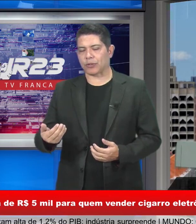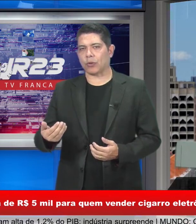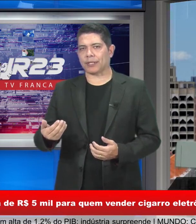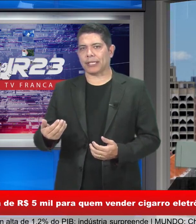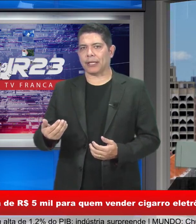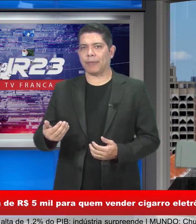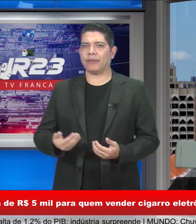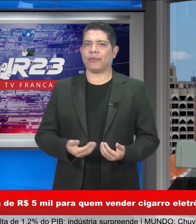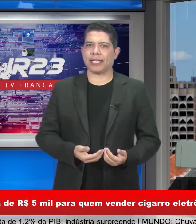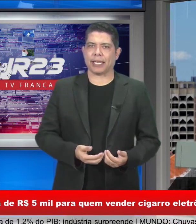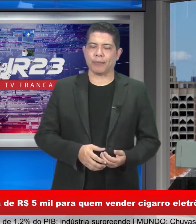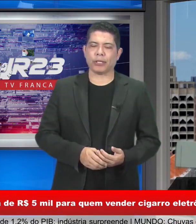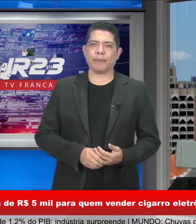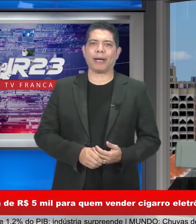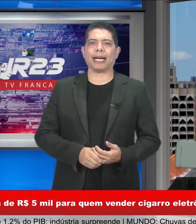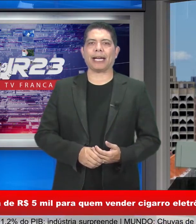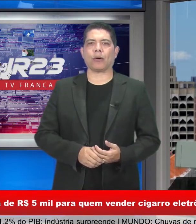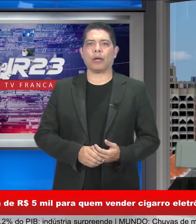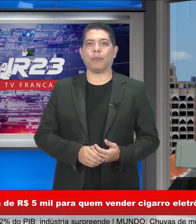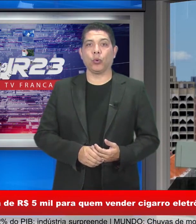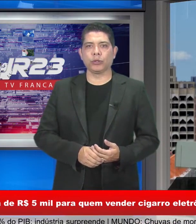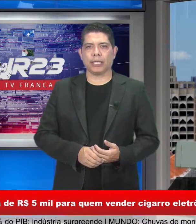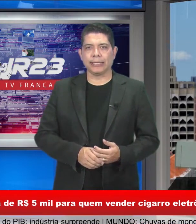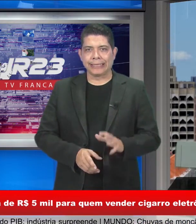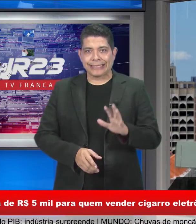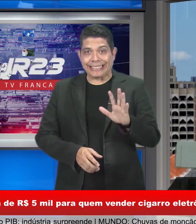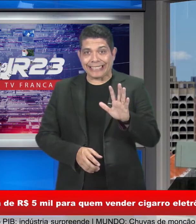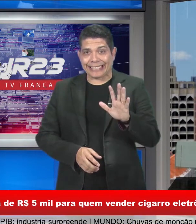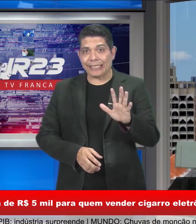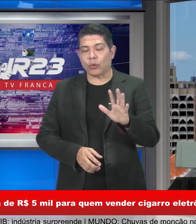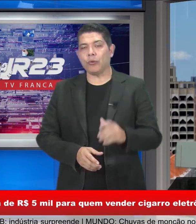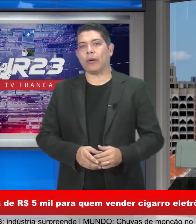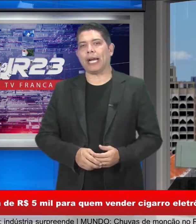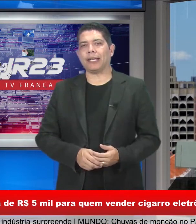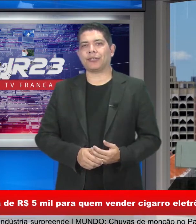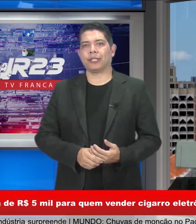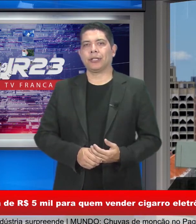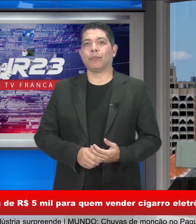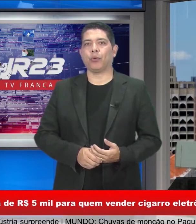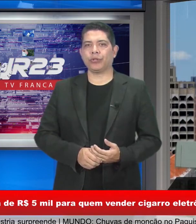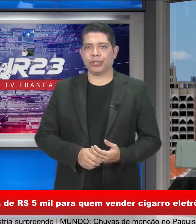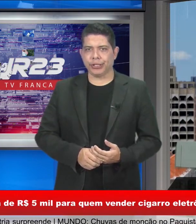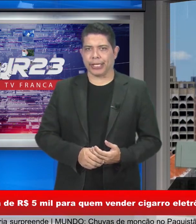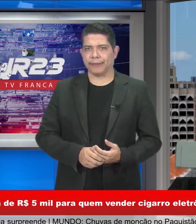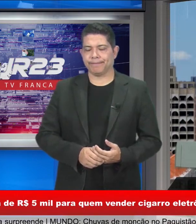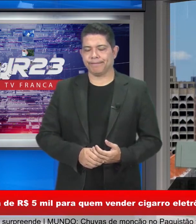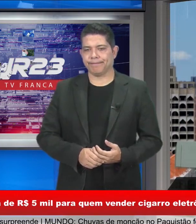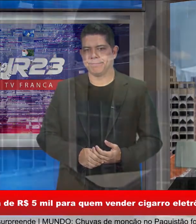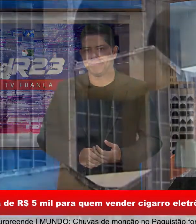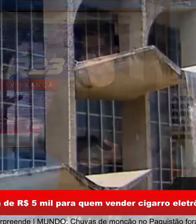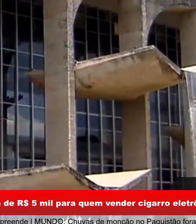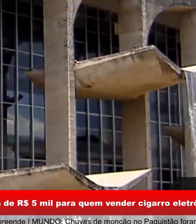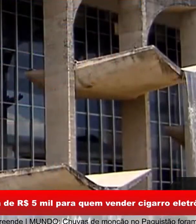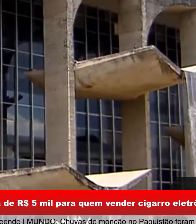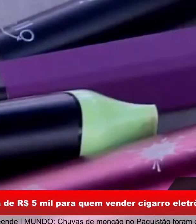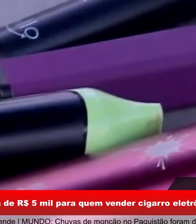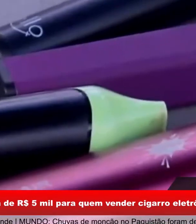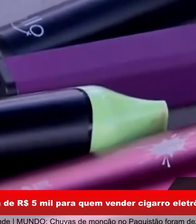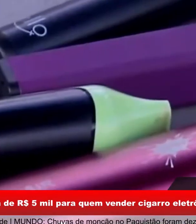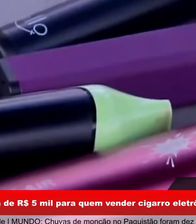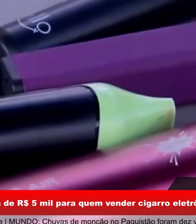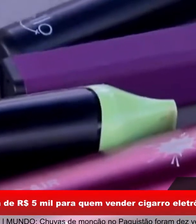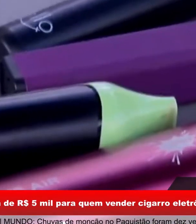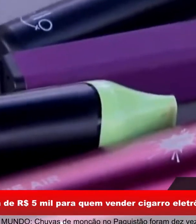que as pessoas que também vendem, podem pagar agora multa de R$ 5.000 por dia.